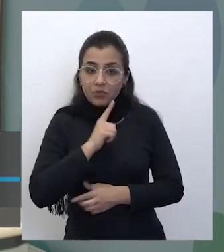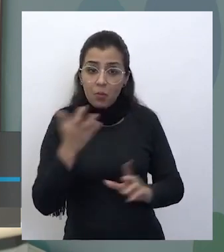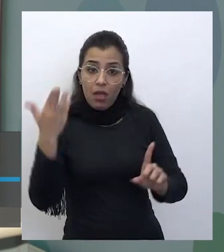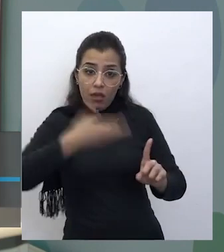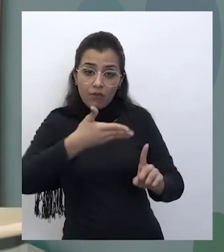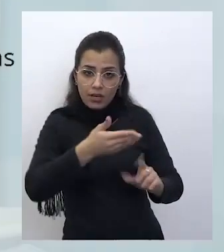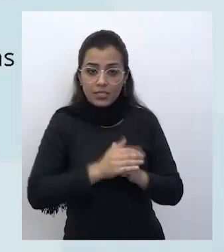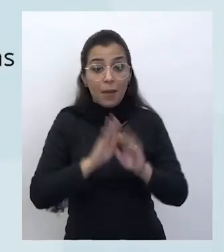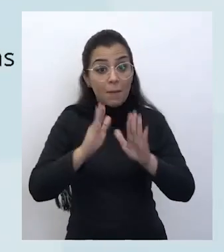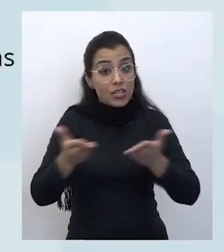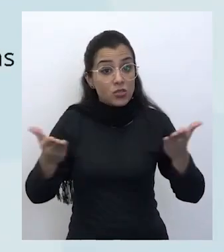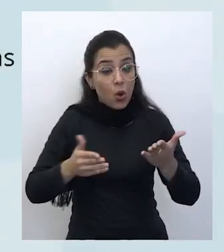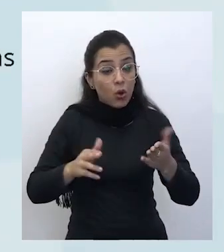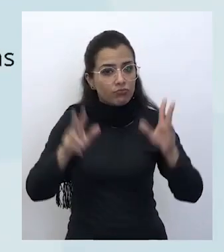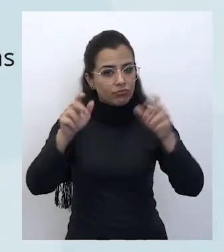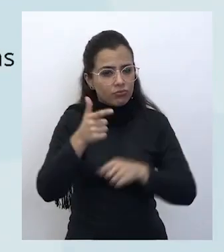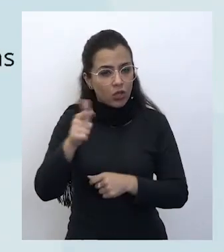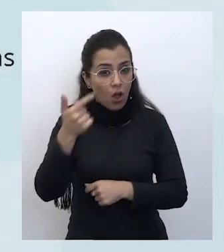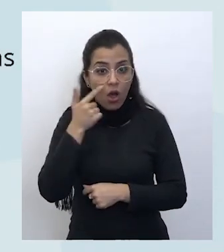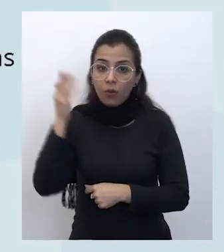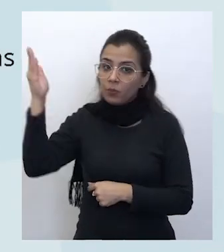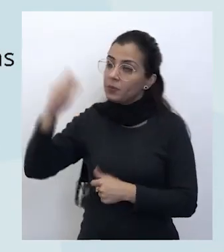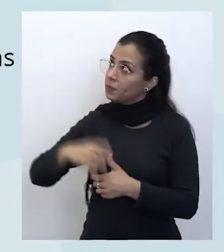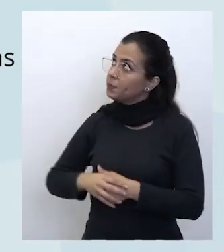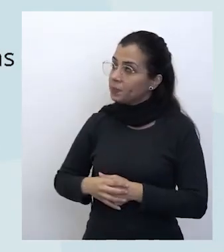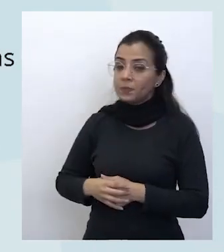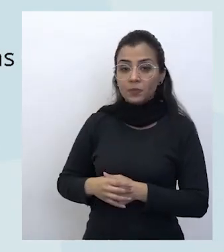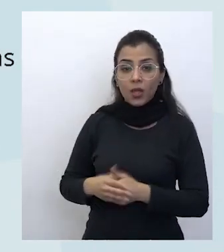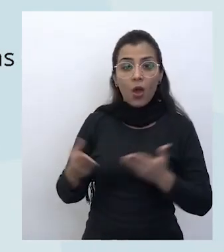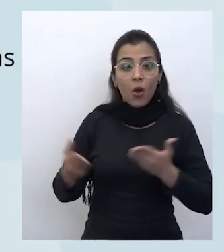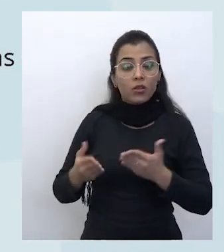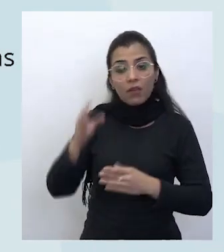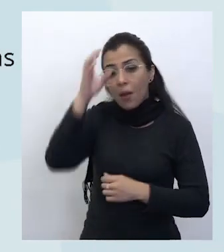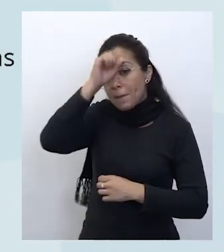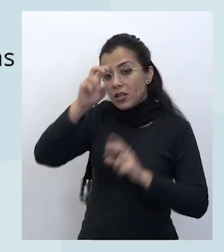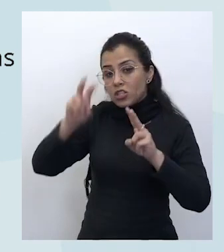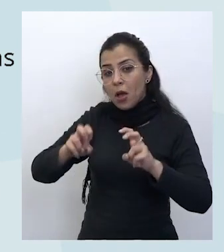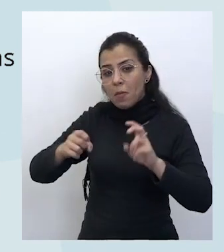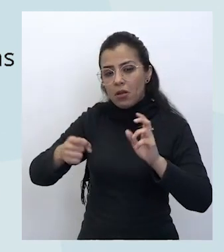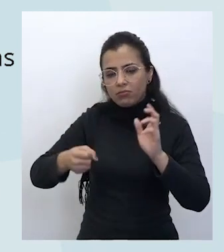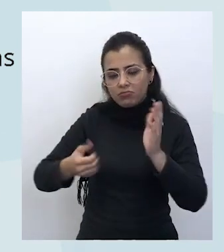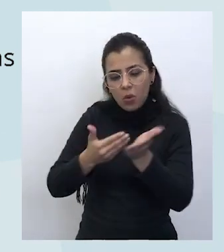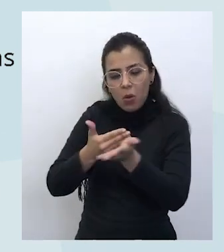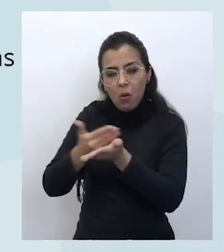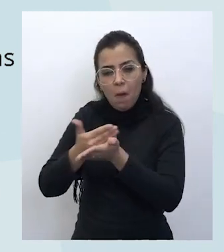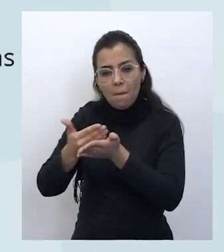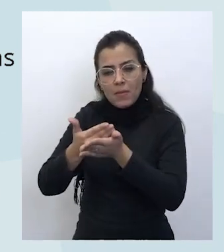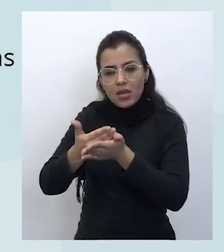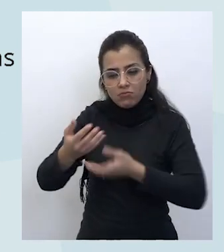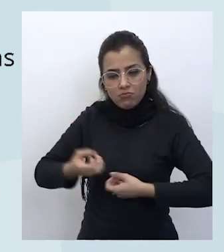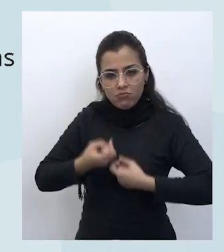hoje? Olha ali na tela. Hoje nós aprenderemos sobre as primeiras manifestações da literatura em língua portuguesa. Continuaremos nesse